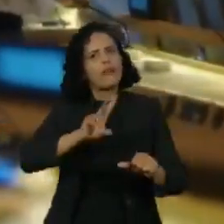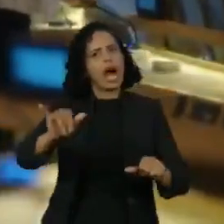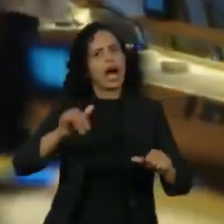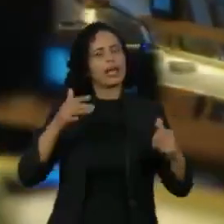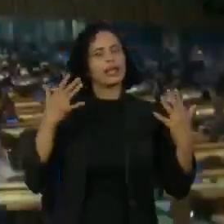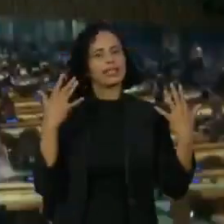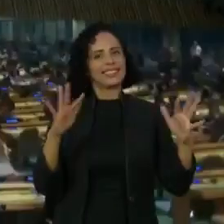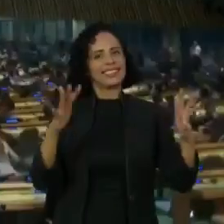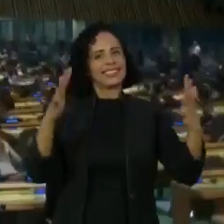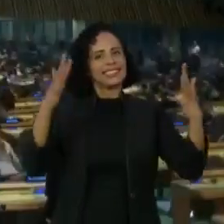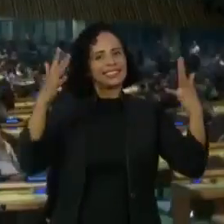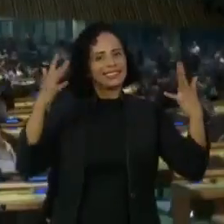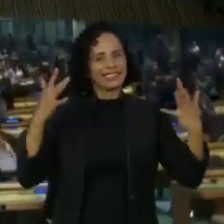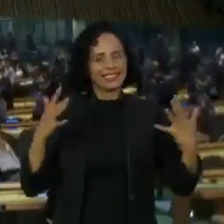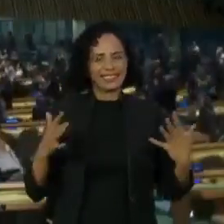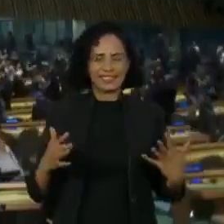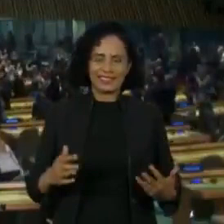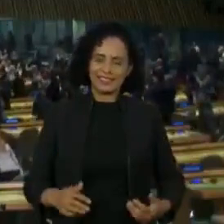Obrigado.